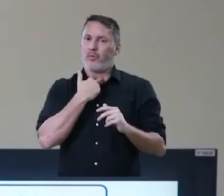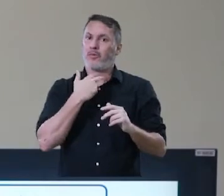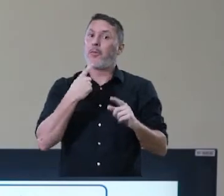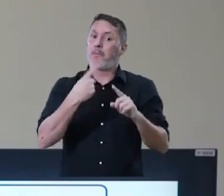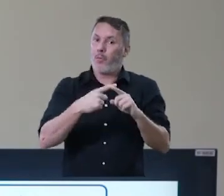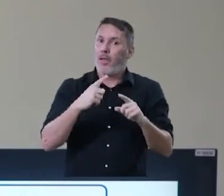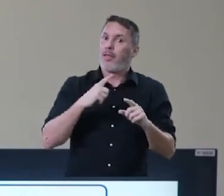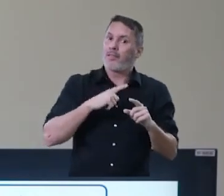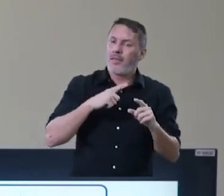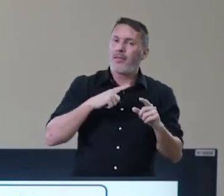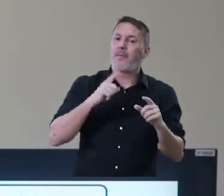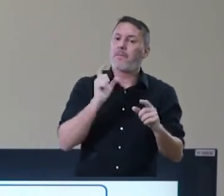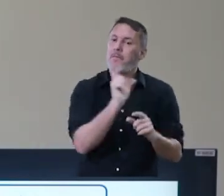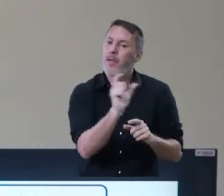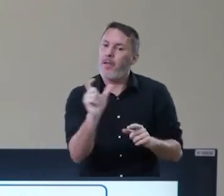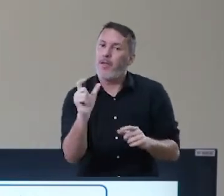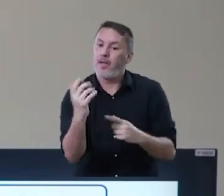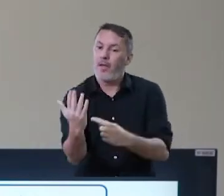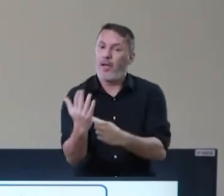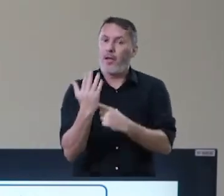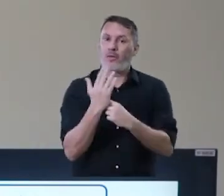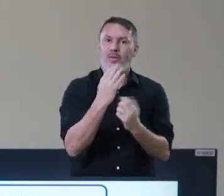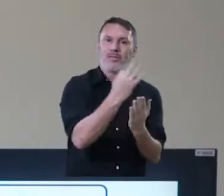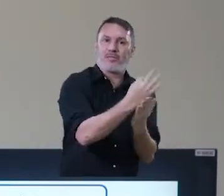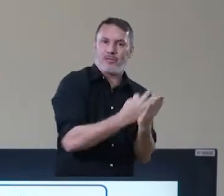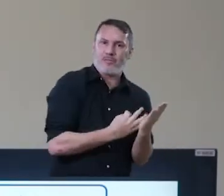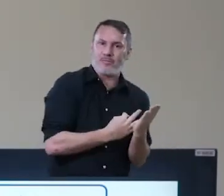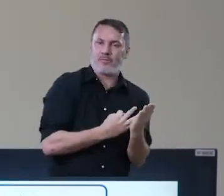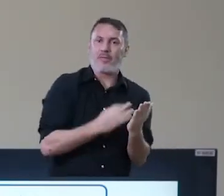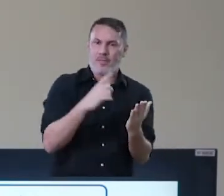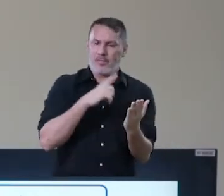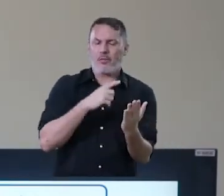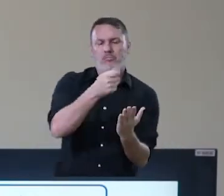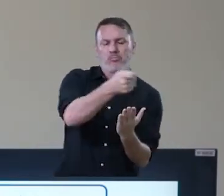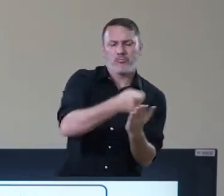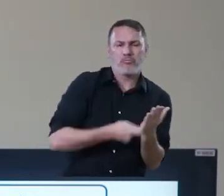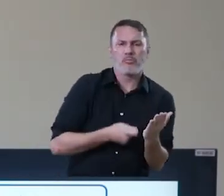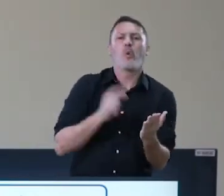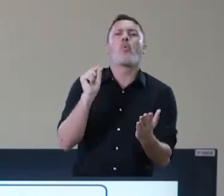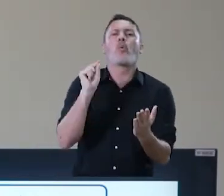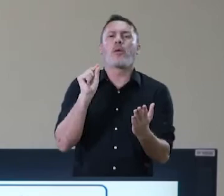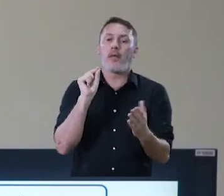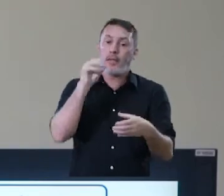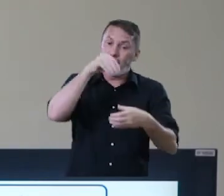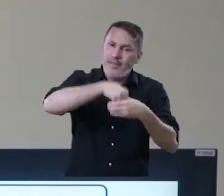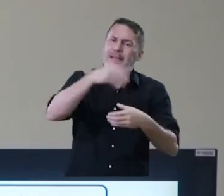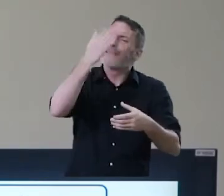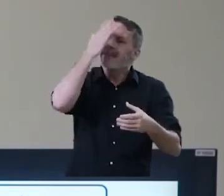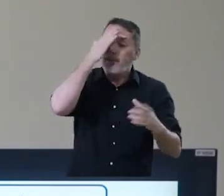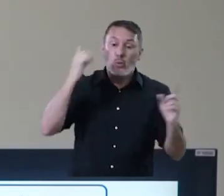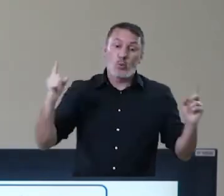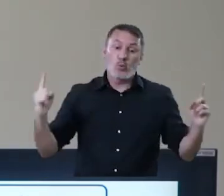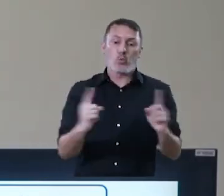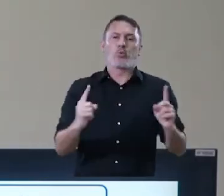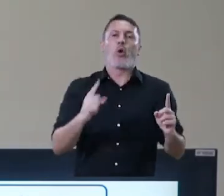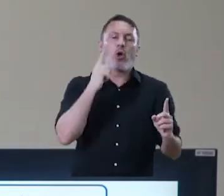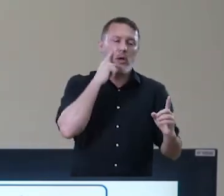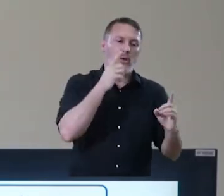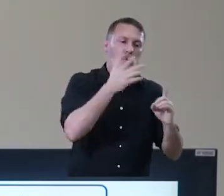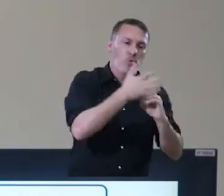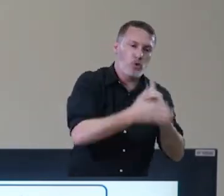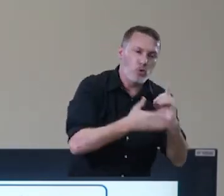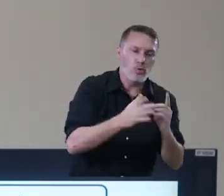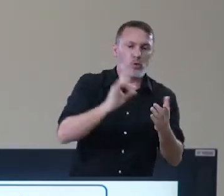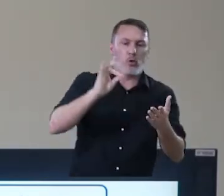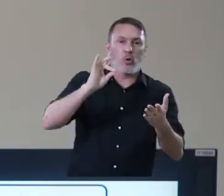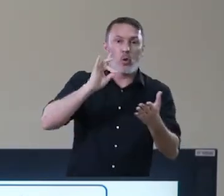aquelas palavras, são palavras que vão lhe auxiliar a escrever o seu texto. Então dentro do seu texto tem que ter discurso de ódio e